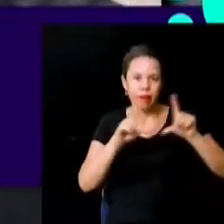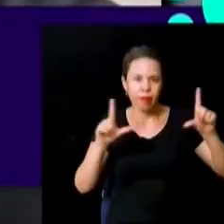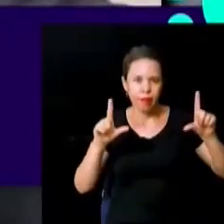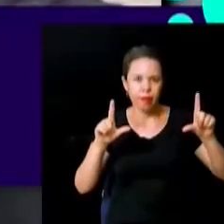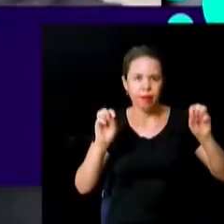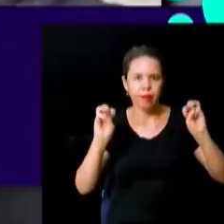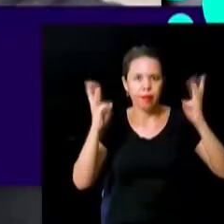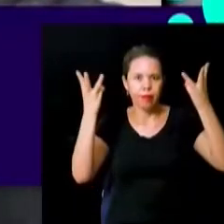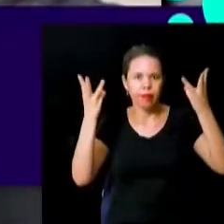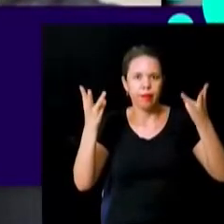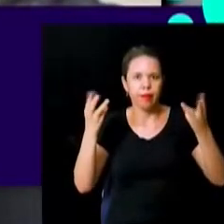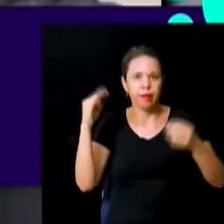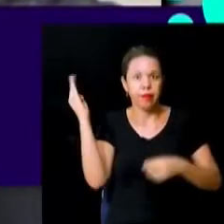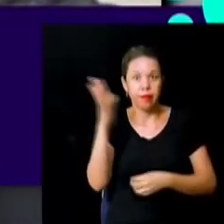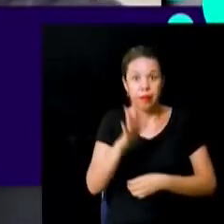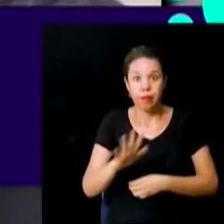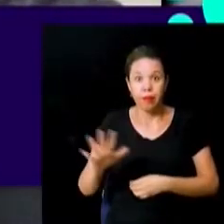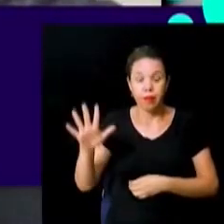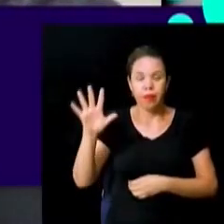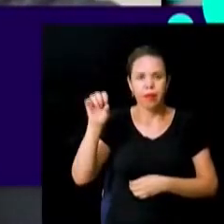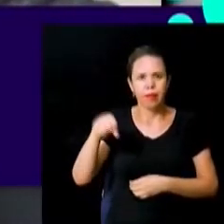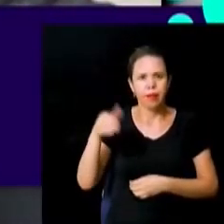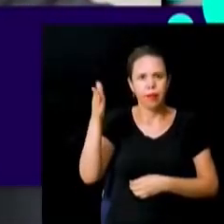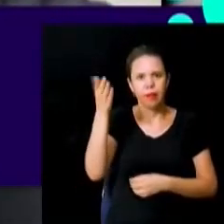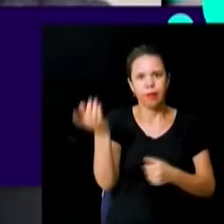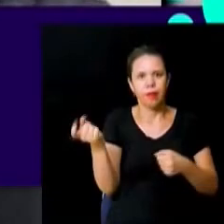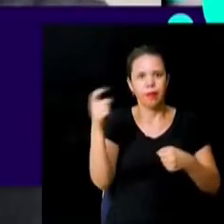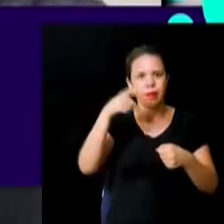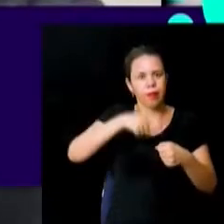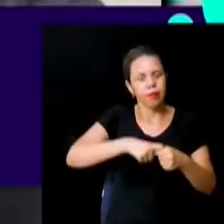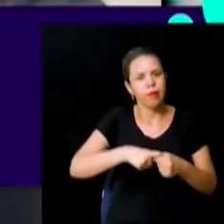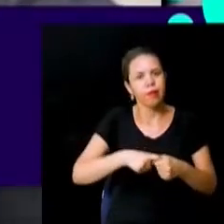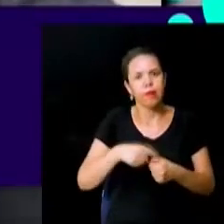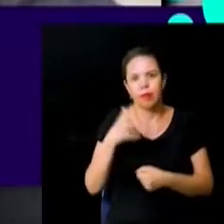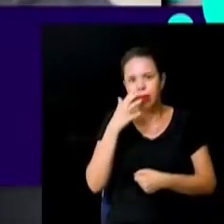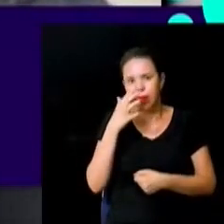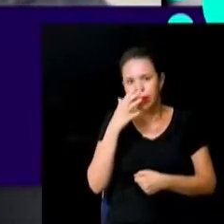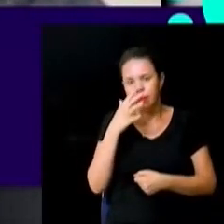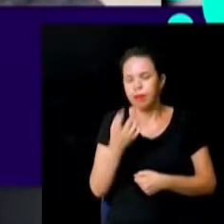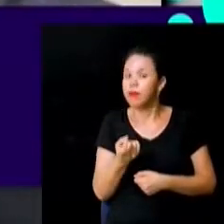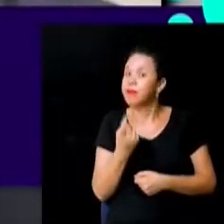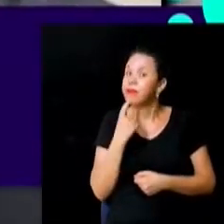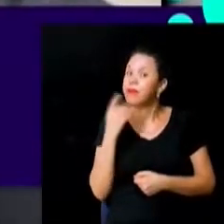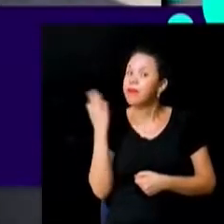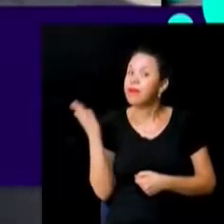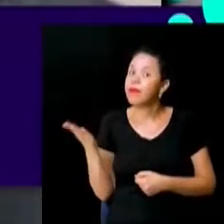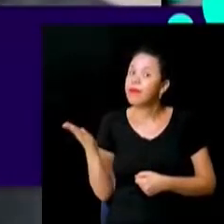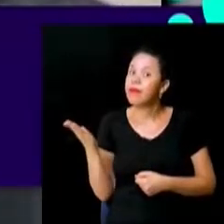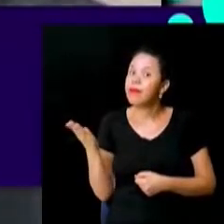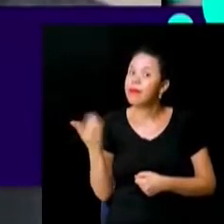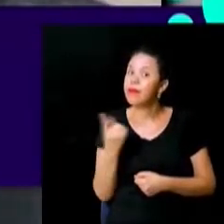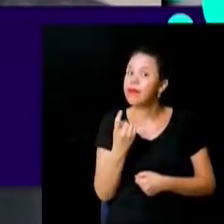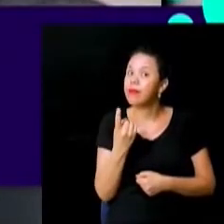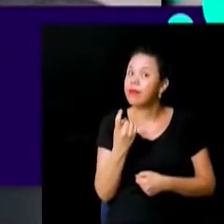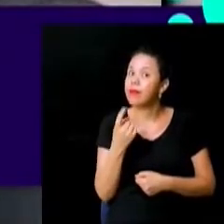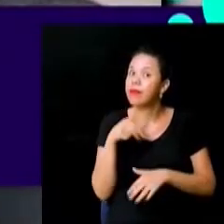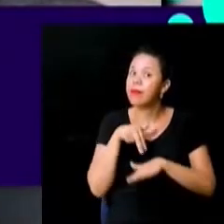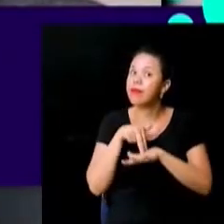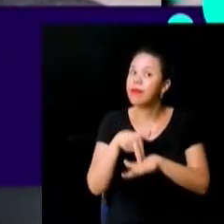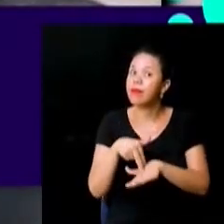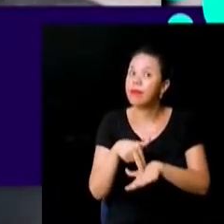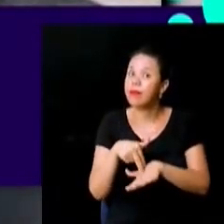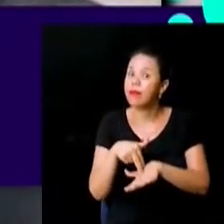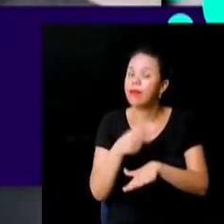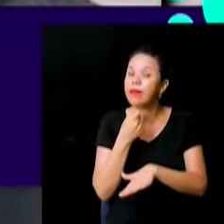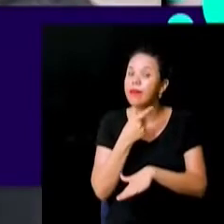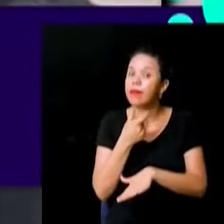cartazes todos de shows que já fez pelo Brasil? Sim, estou voltando para essa praça incrível que é a cidade de Campinas, para uma única apresentação do meu novo